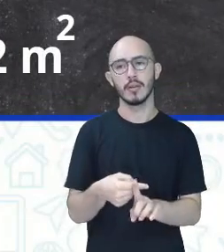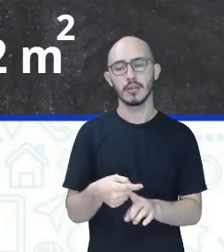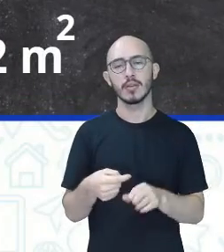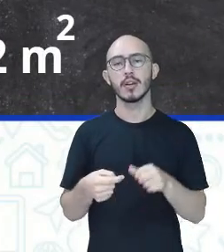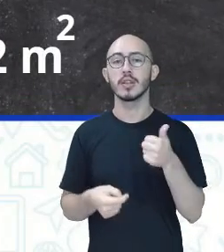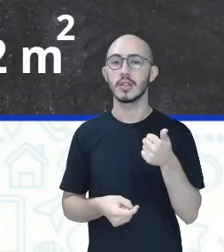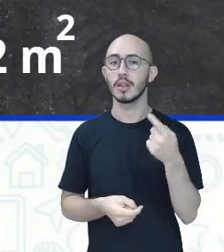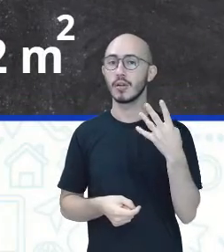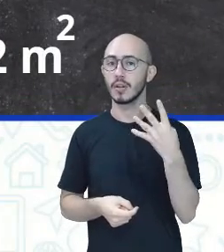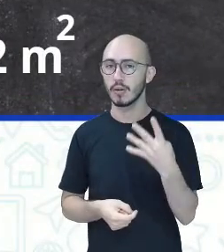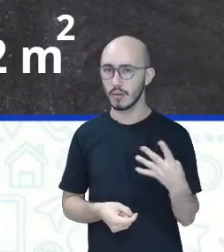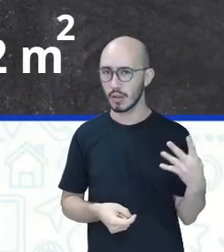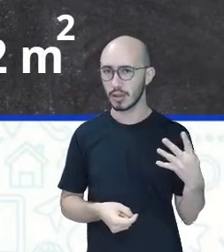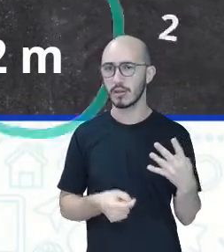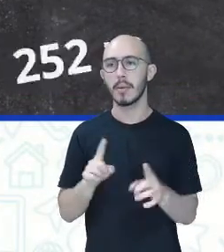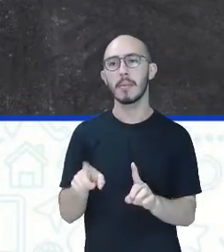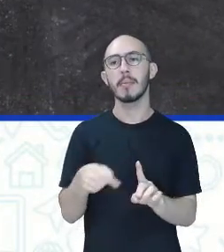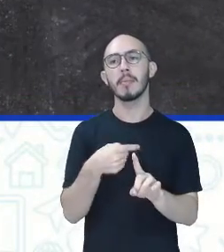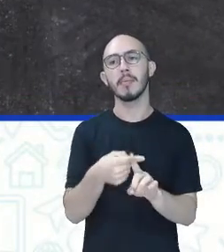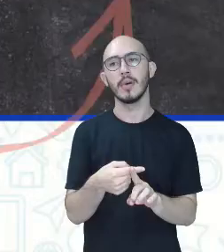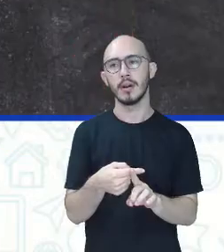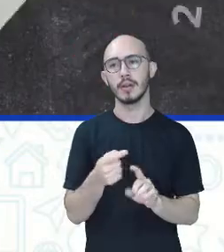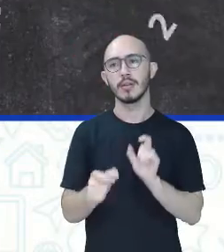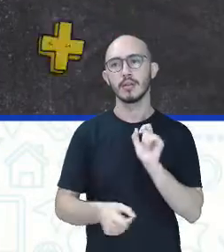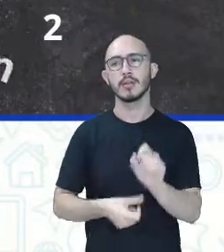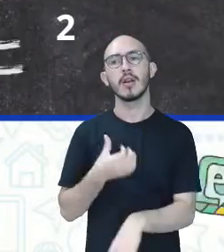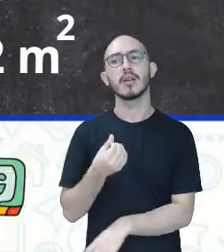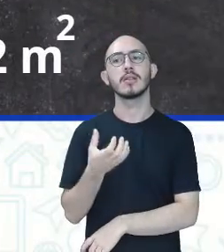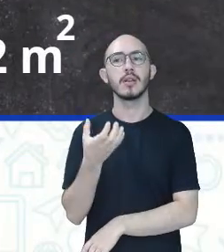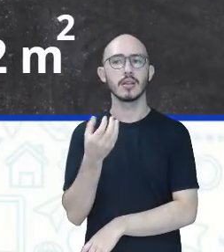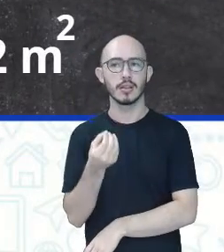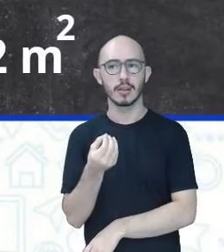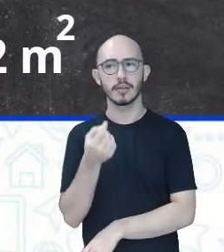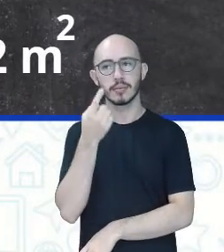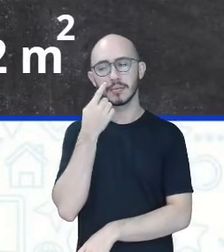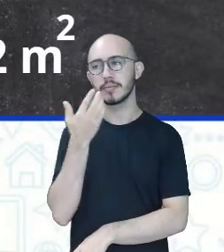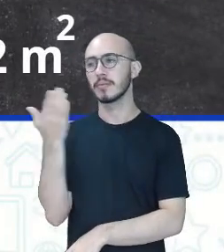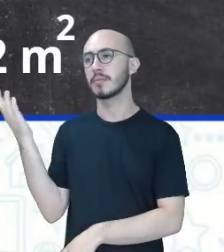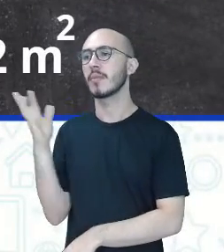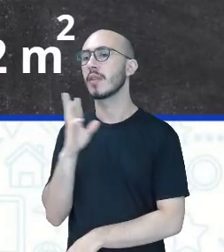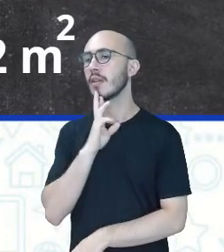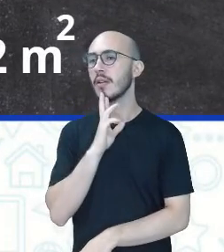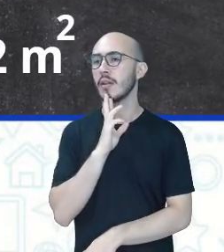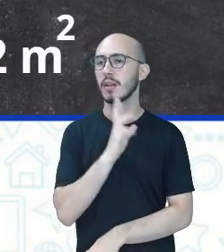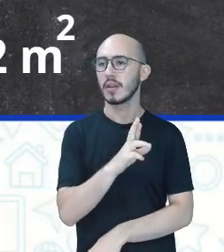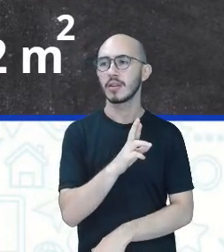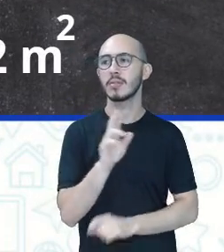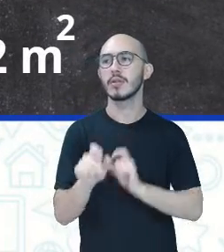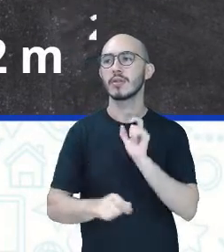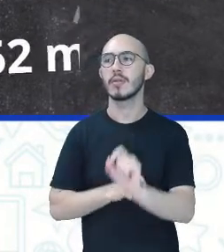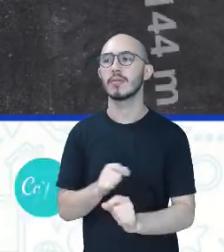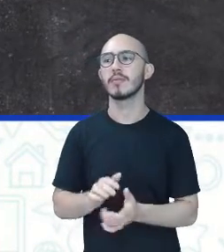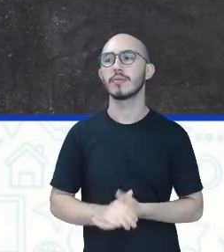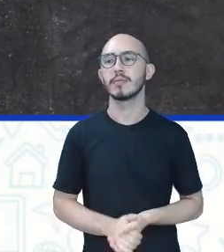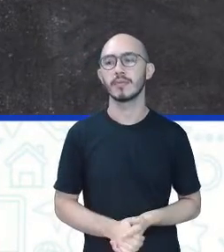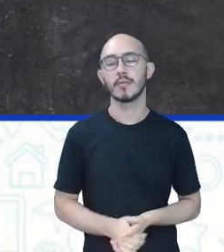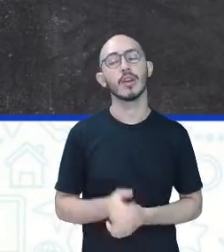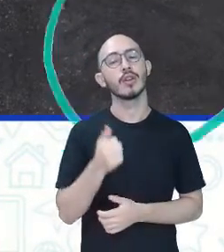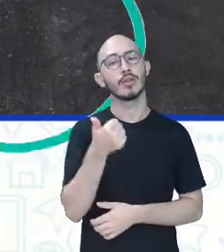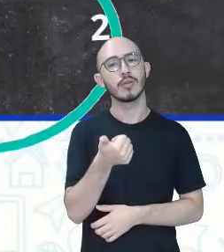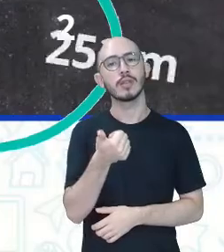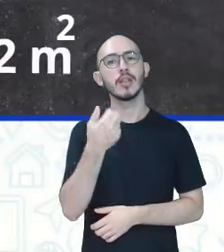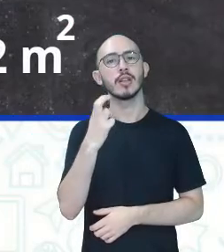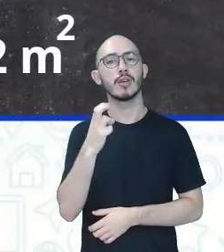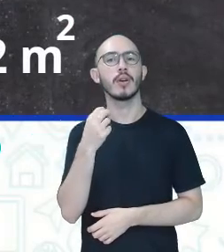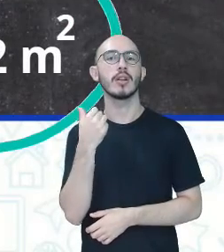o 144 mais o 60, certo? A área aí vai dar igual a